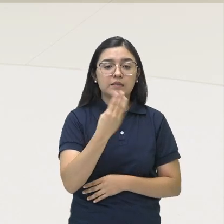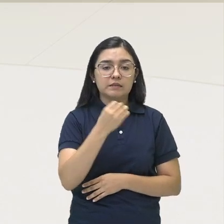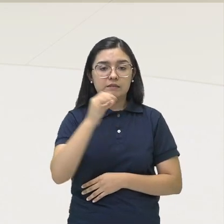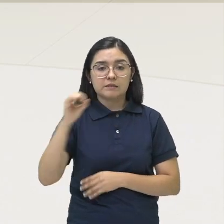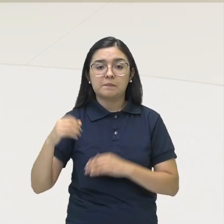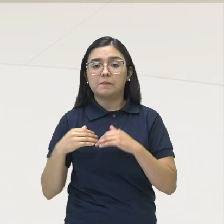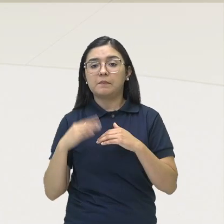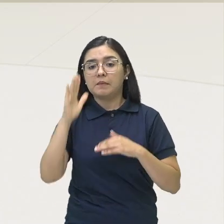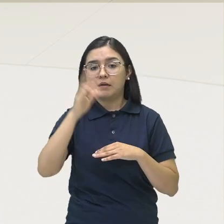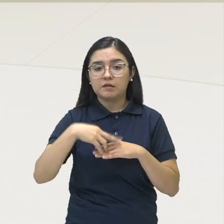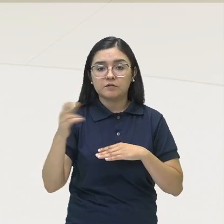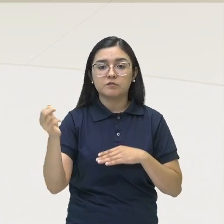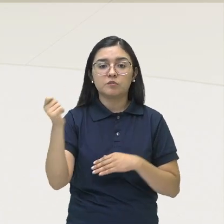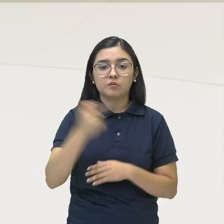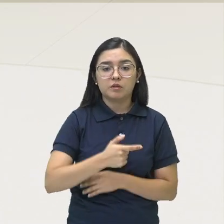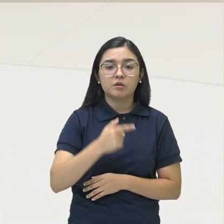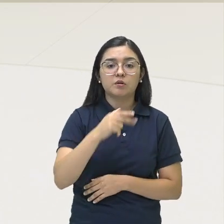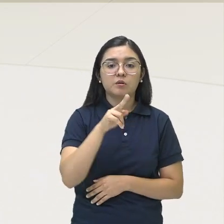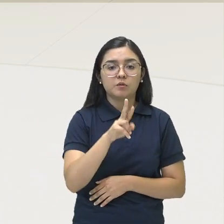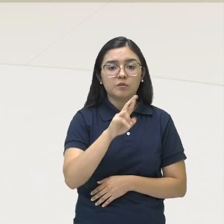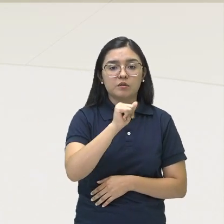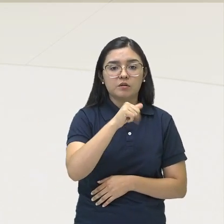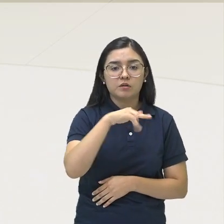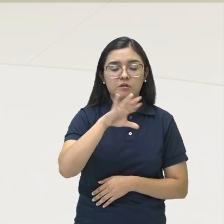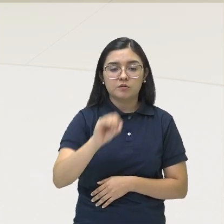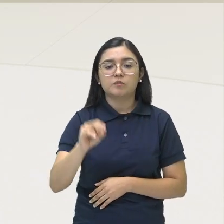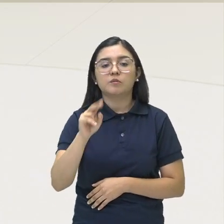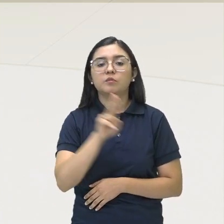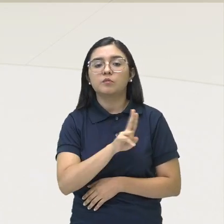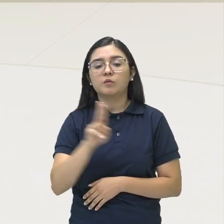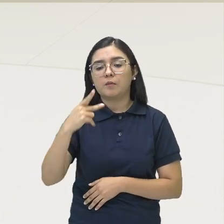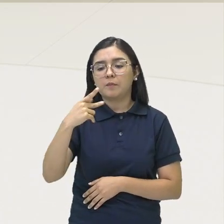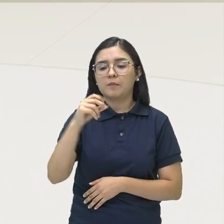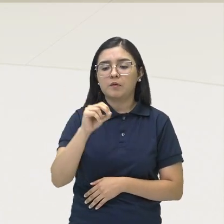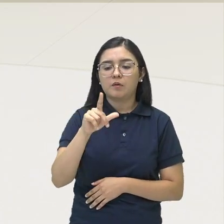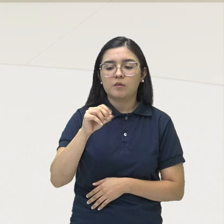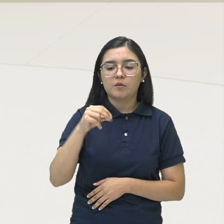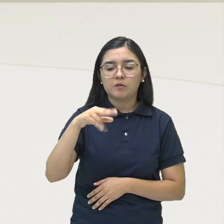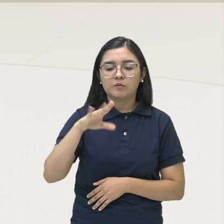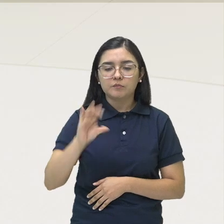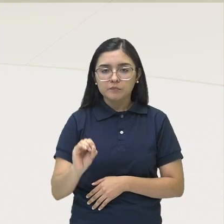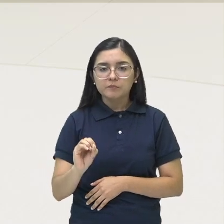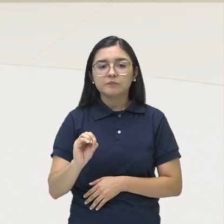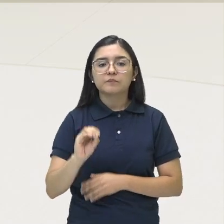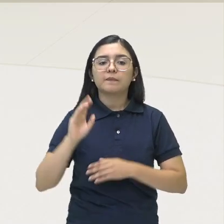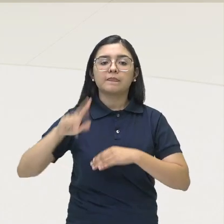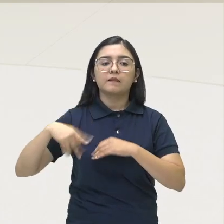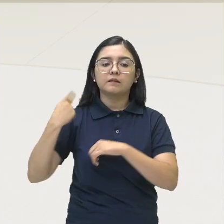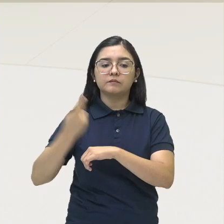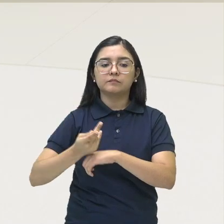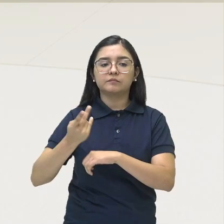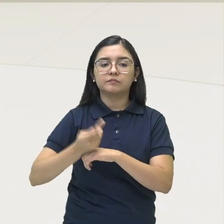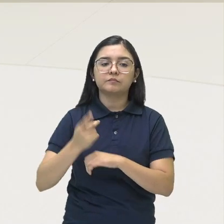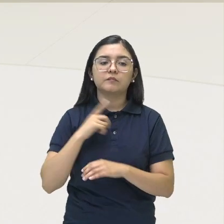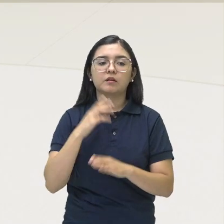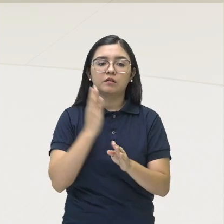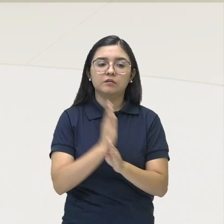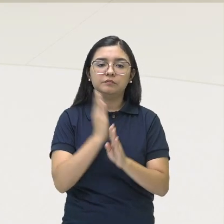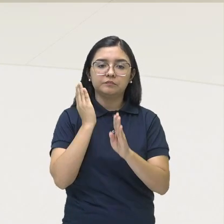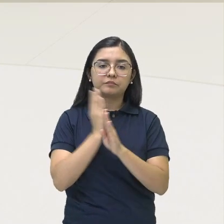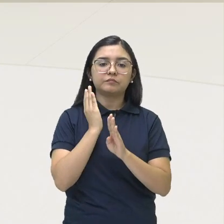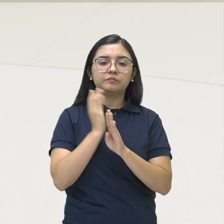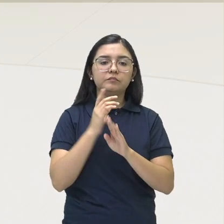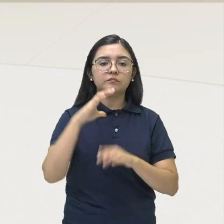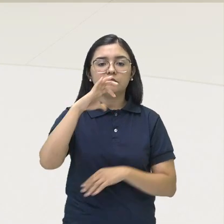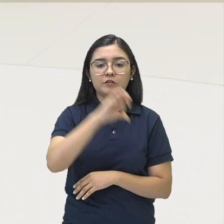mais radioativo que o urânio, é chamado de polônio por conta do seu país de origem, né? E logo em seguida, ela ainda descobriu um que